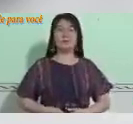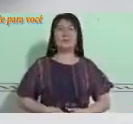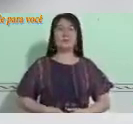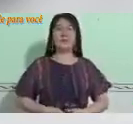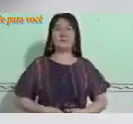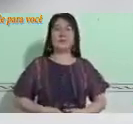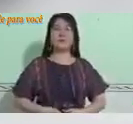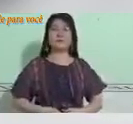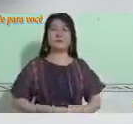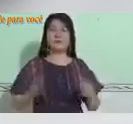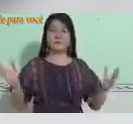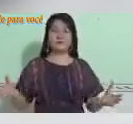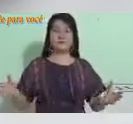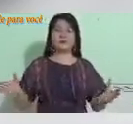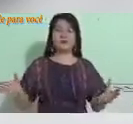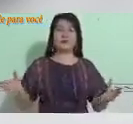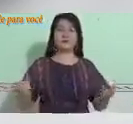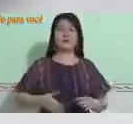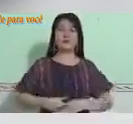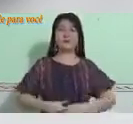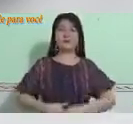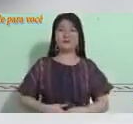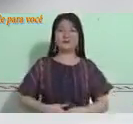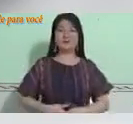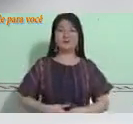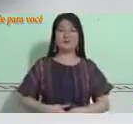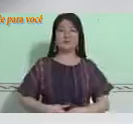tratamento adequado, seja indicado.